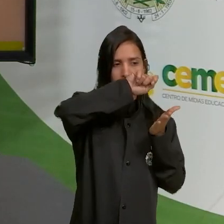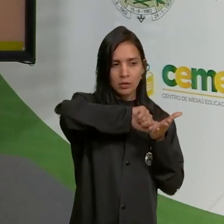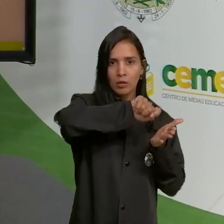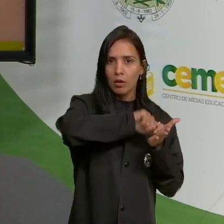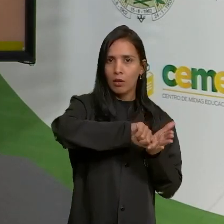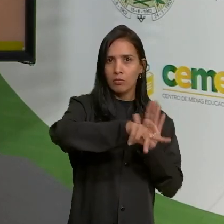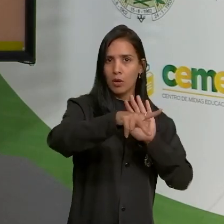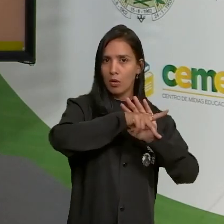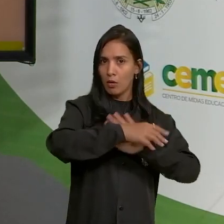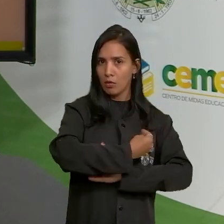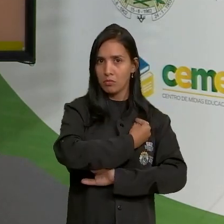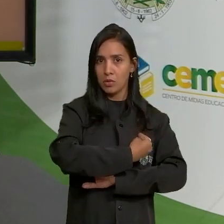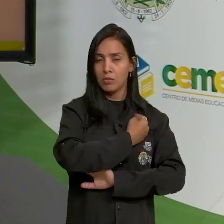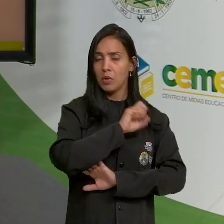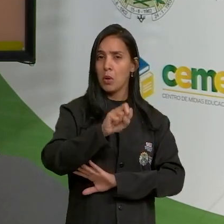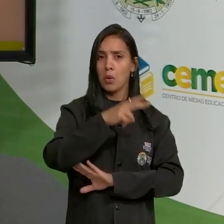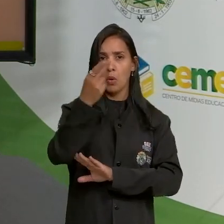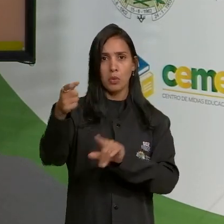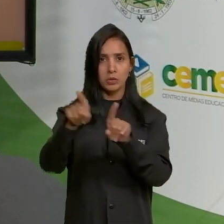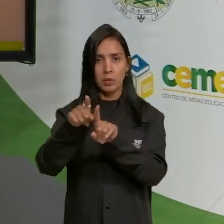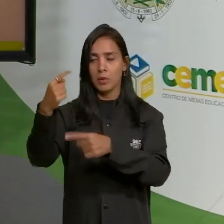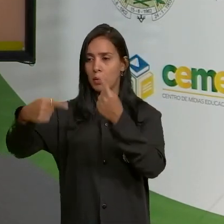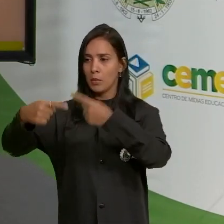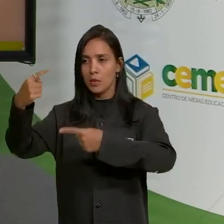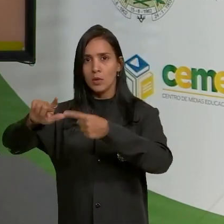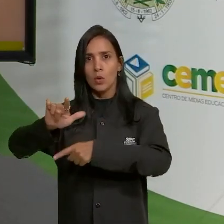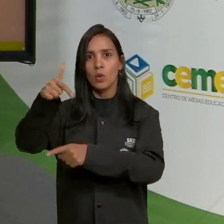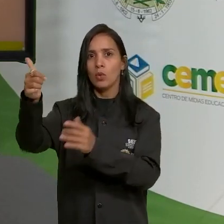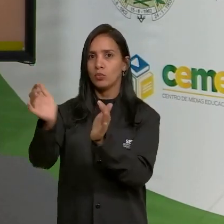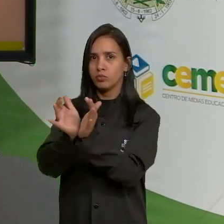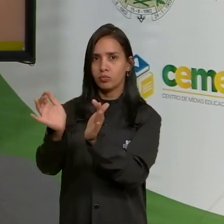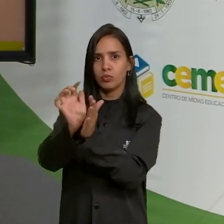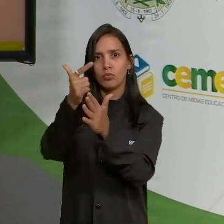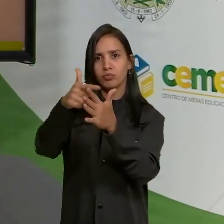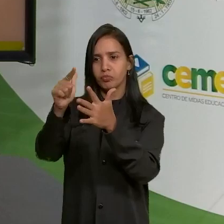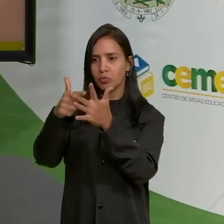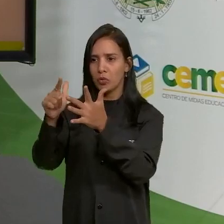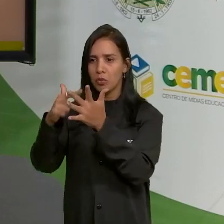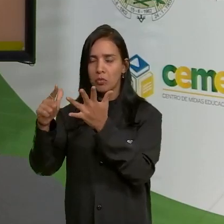ser questões coletivas, mas ele vai fazer essa